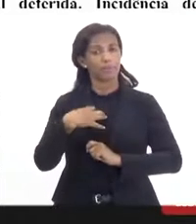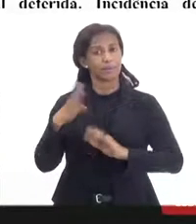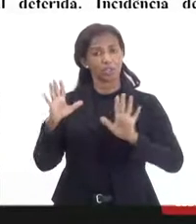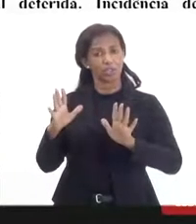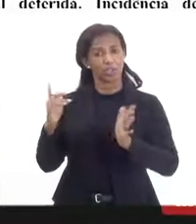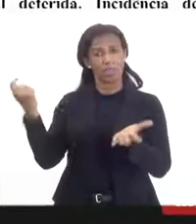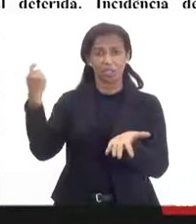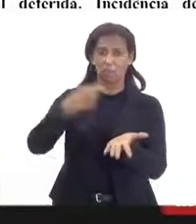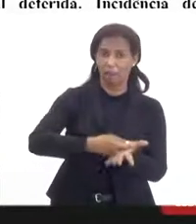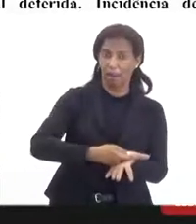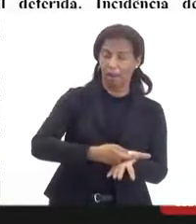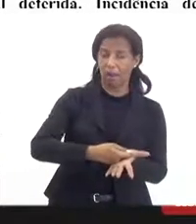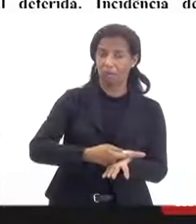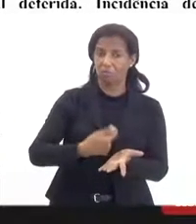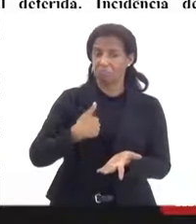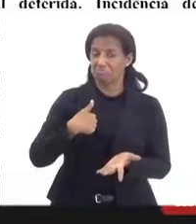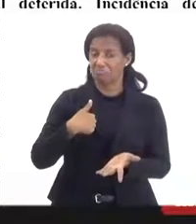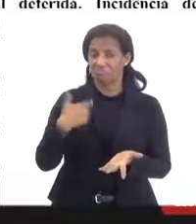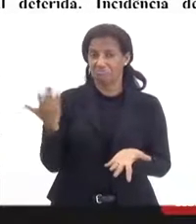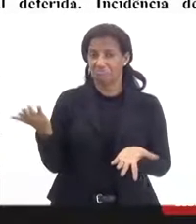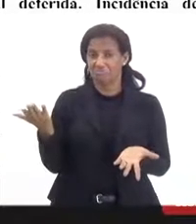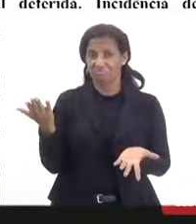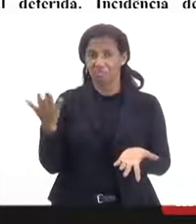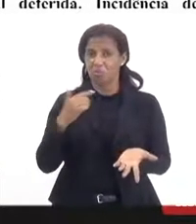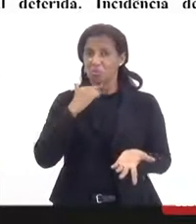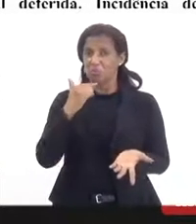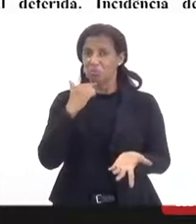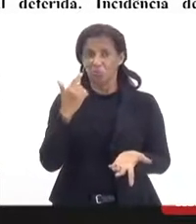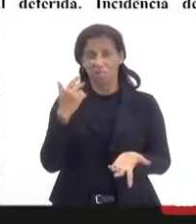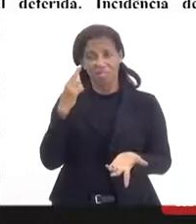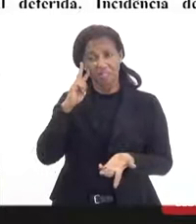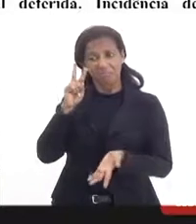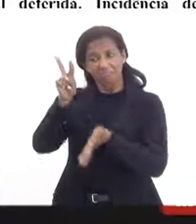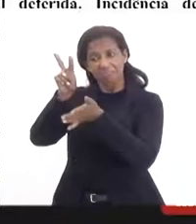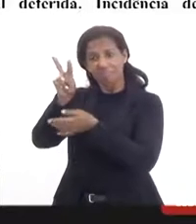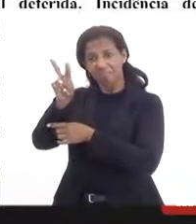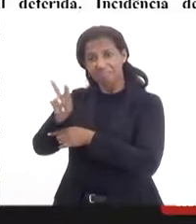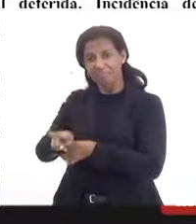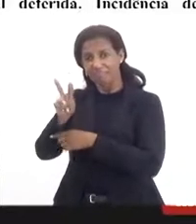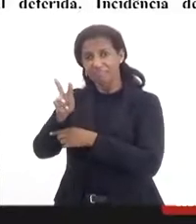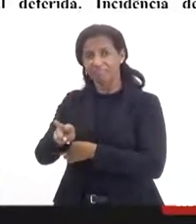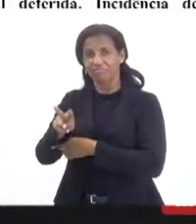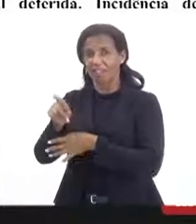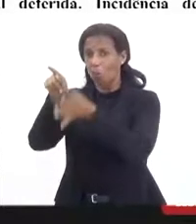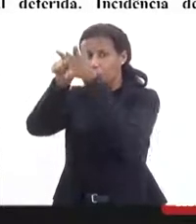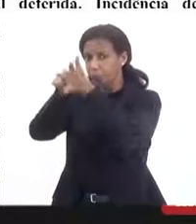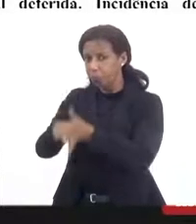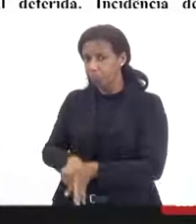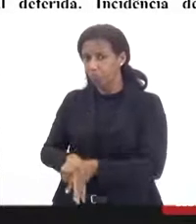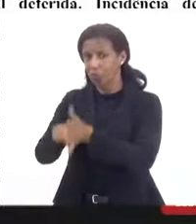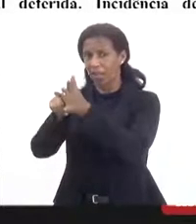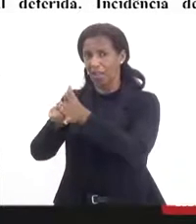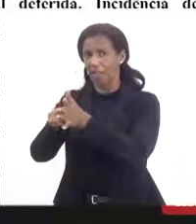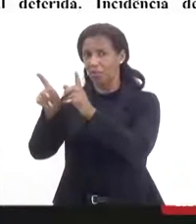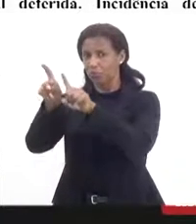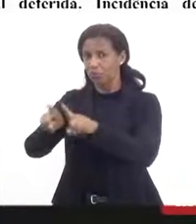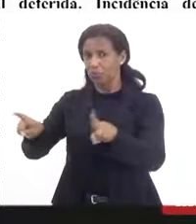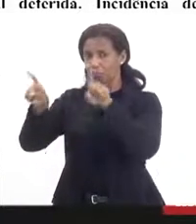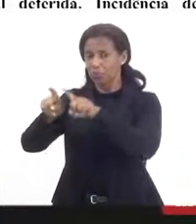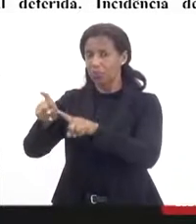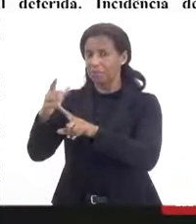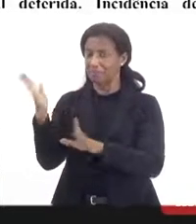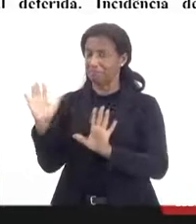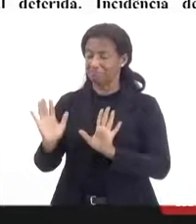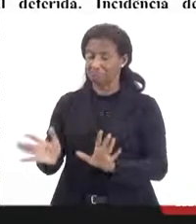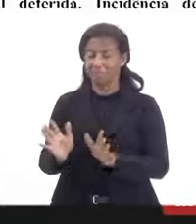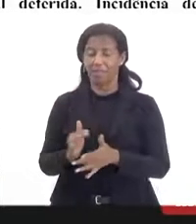esteja pago e eu não consegui verificar no sistema da dívida ativa. Então, eu faço aqui já essa